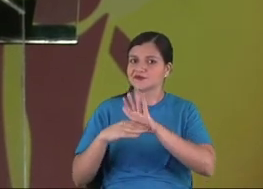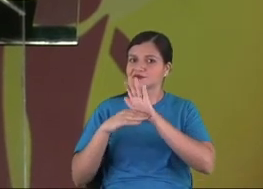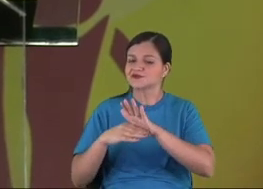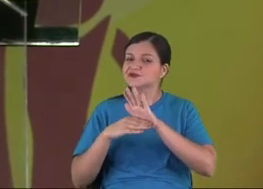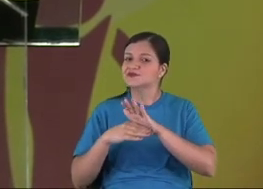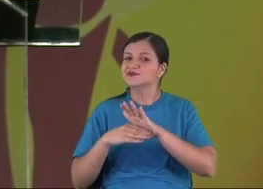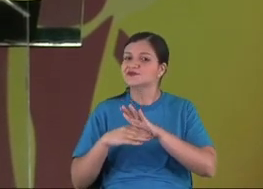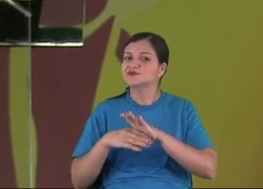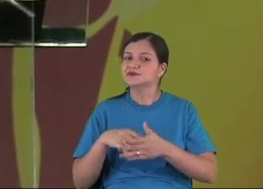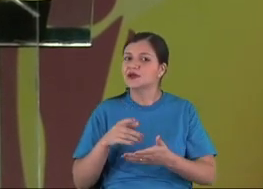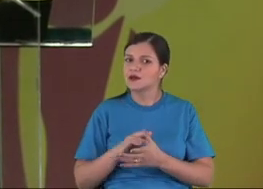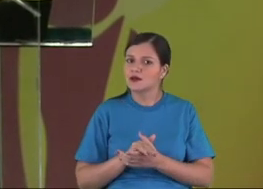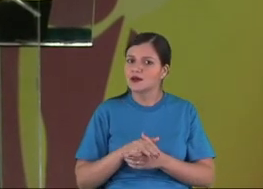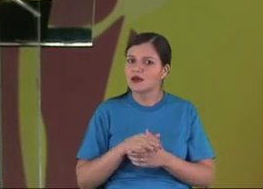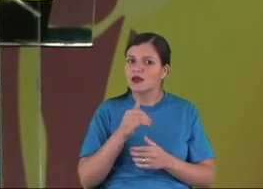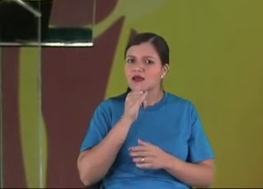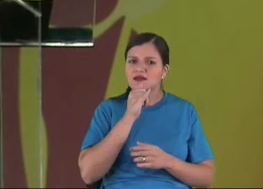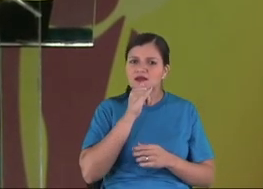pagando